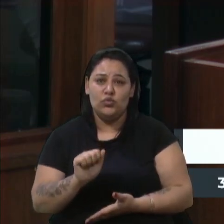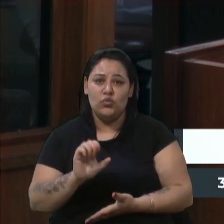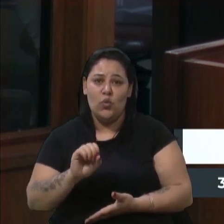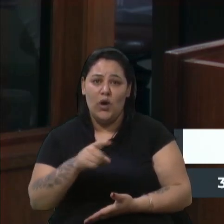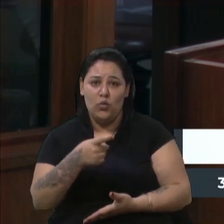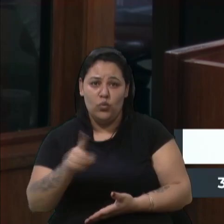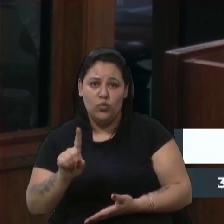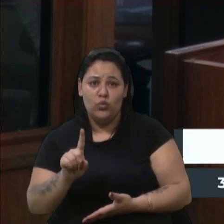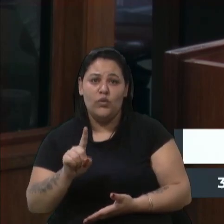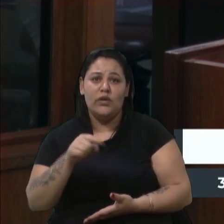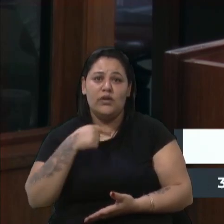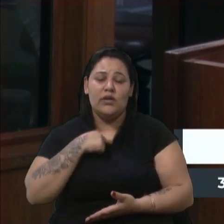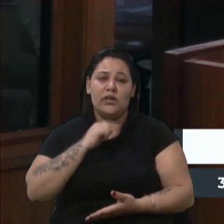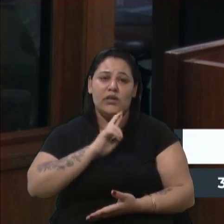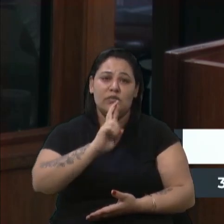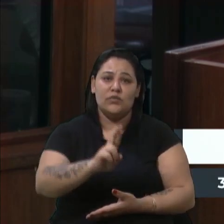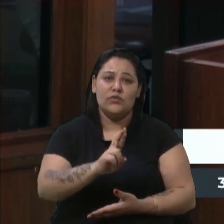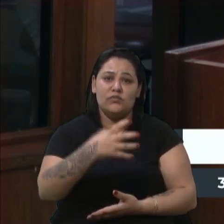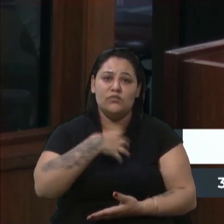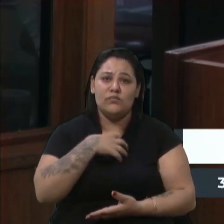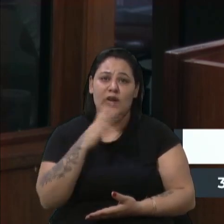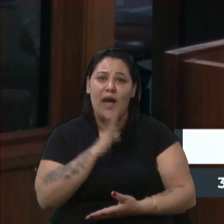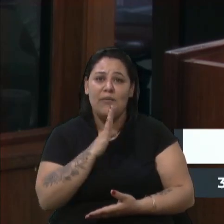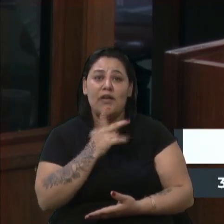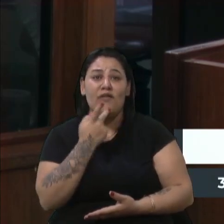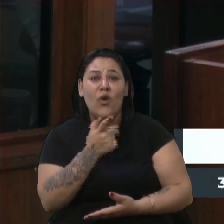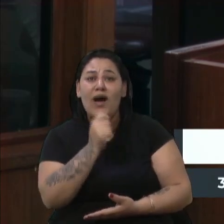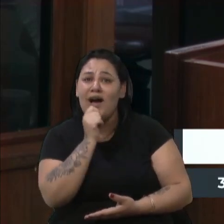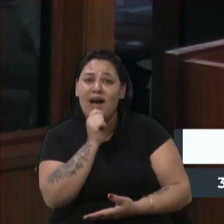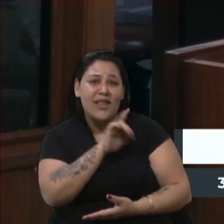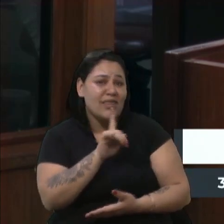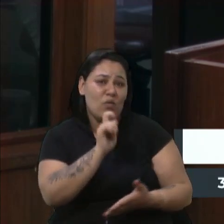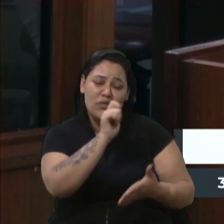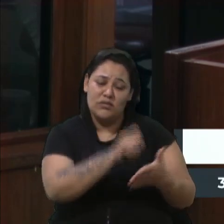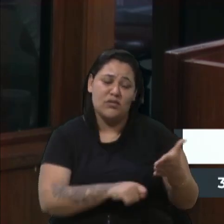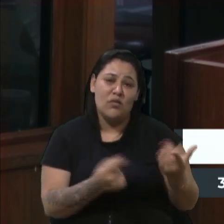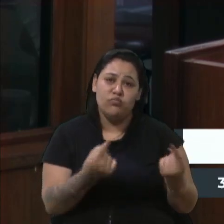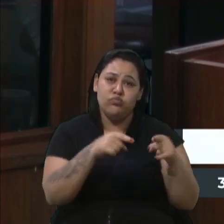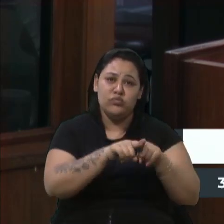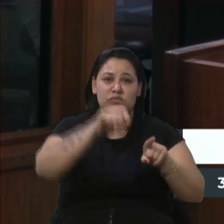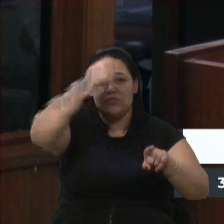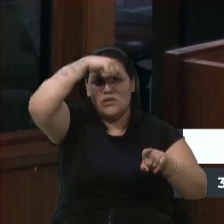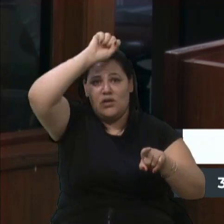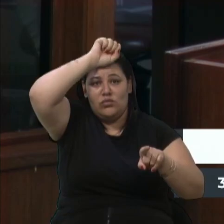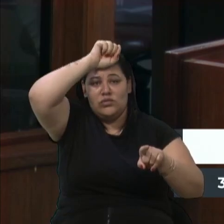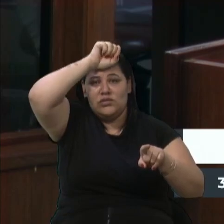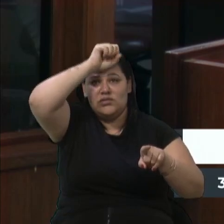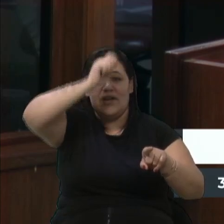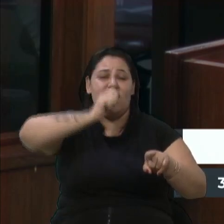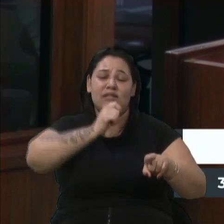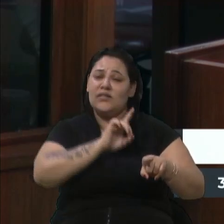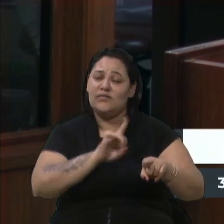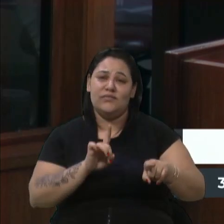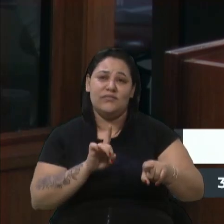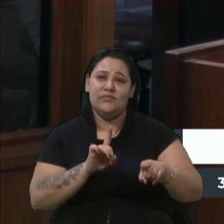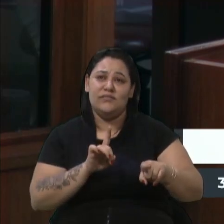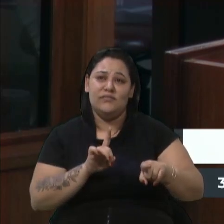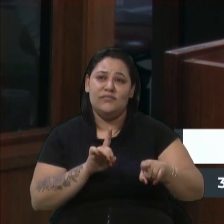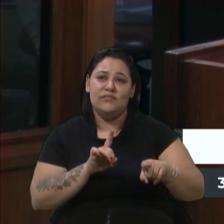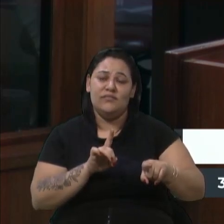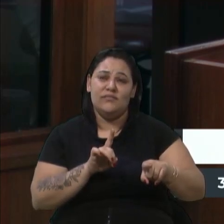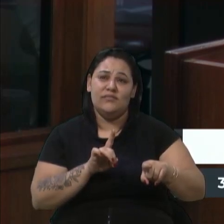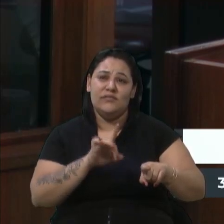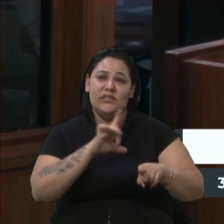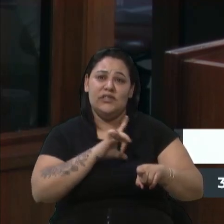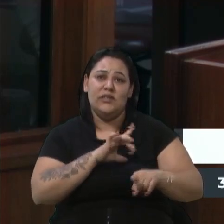forma ágil, ele disse que ainda não foi assinado o convênio com a Universidade de Caxias do Sul. Seriam em torno de